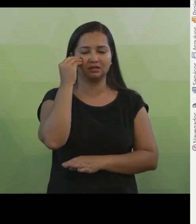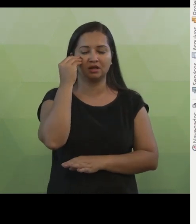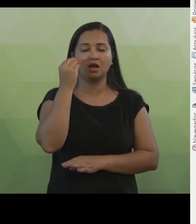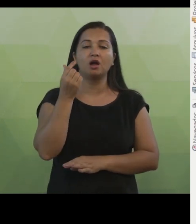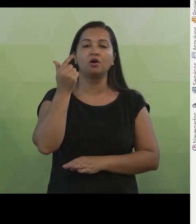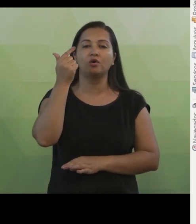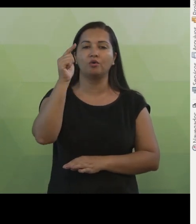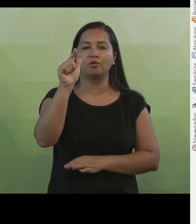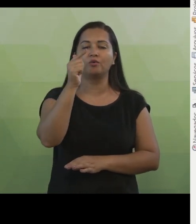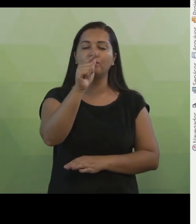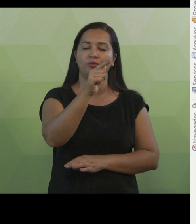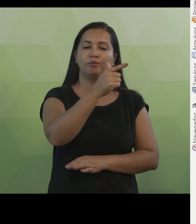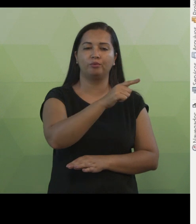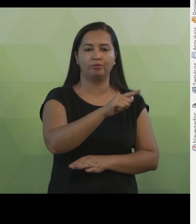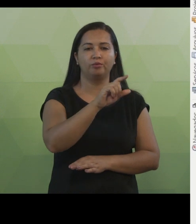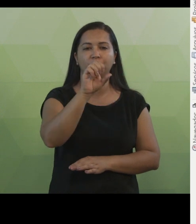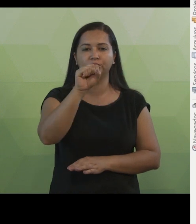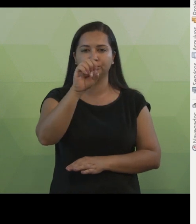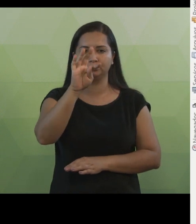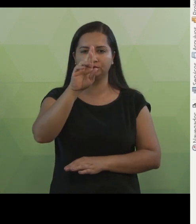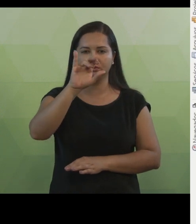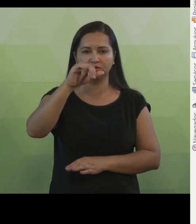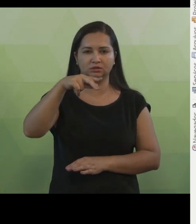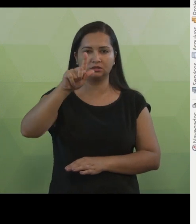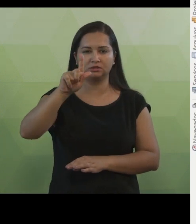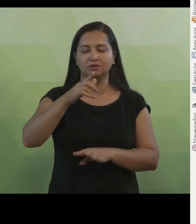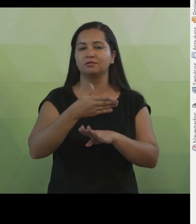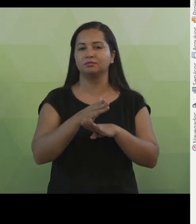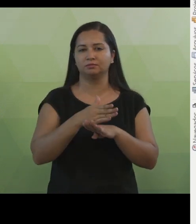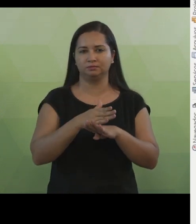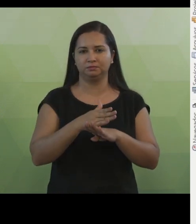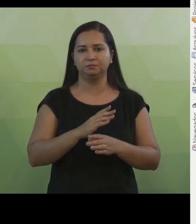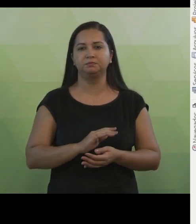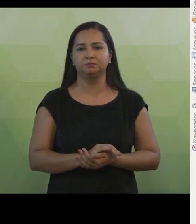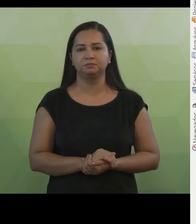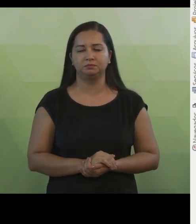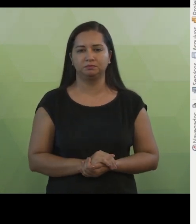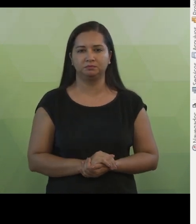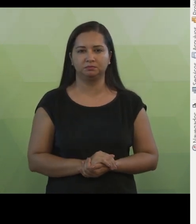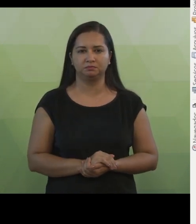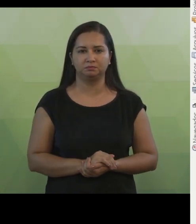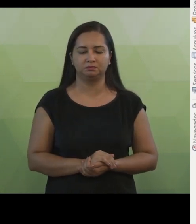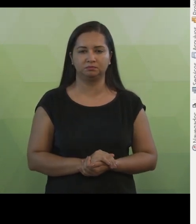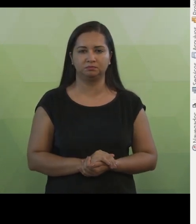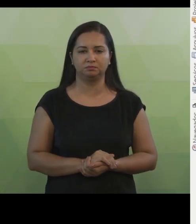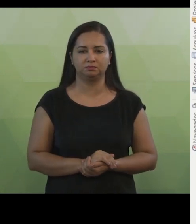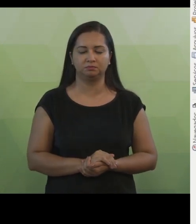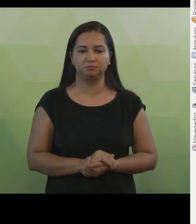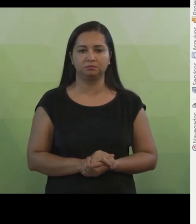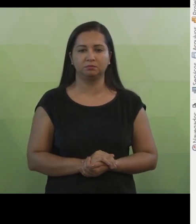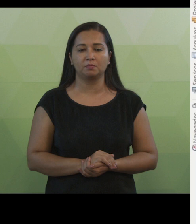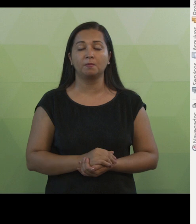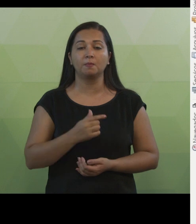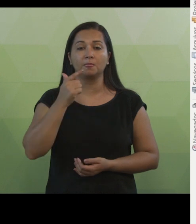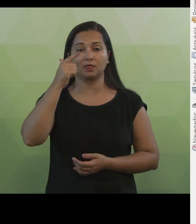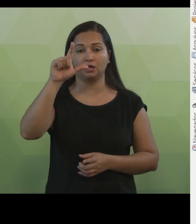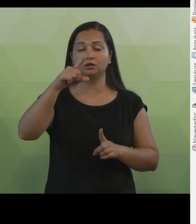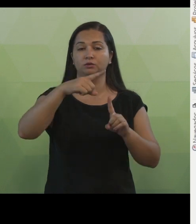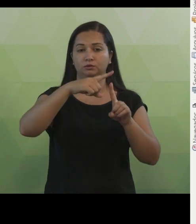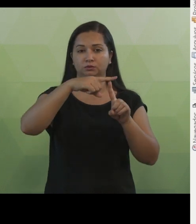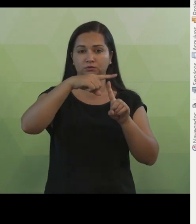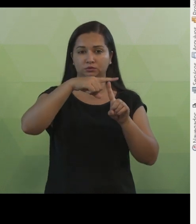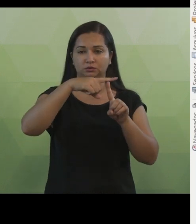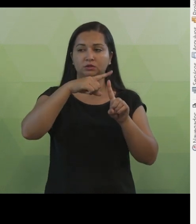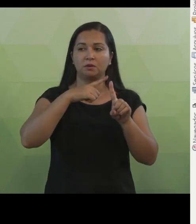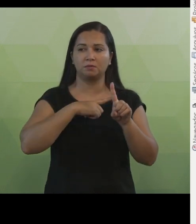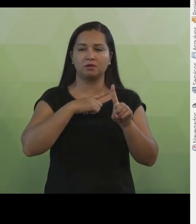1, o A a posição 2 e o último O a posição 3. São 4 letras, então ele vai de 0